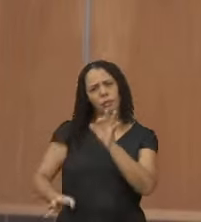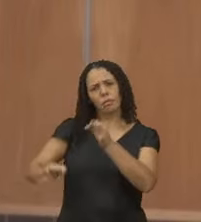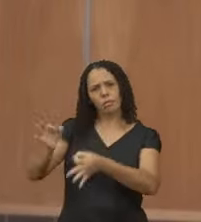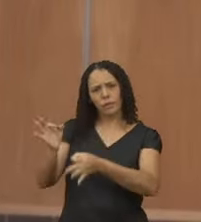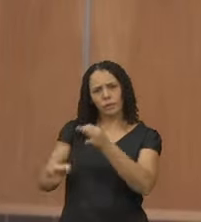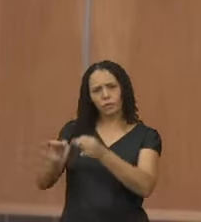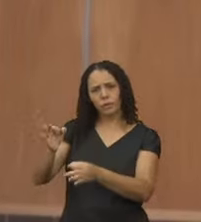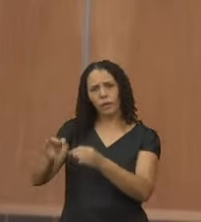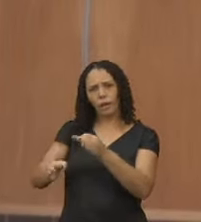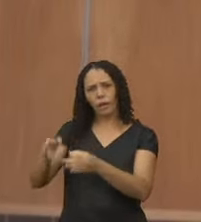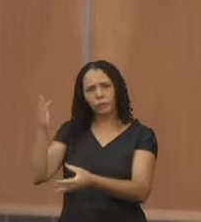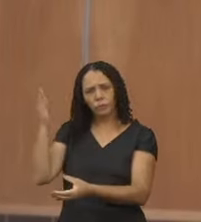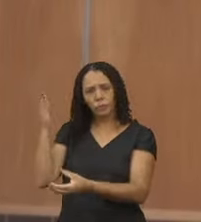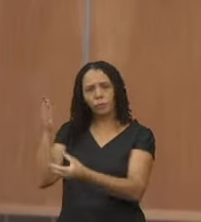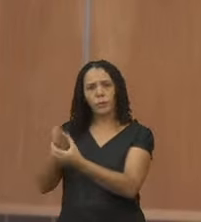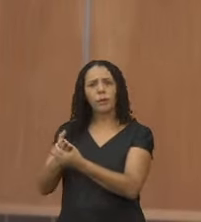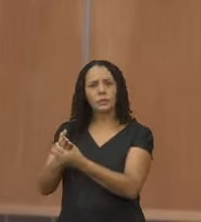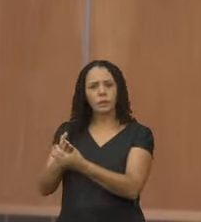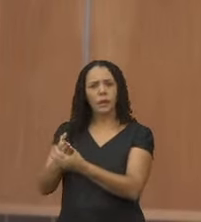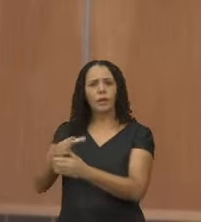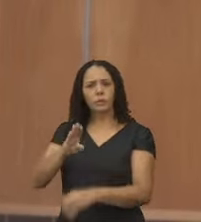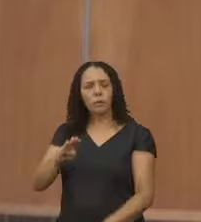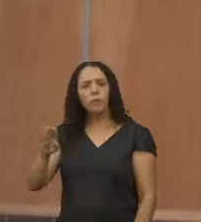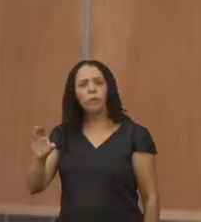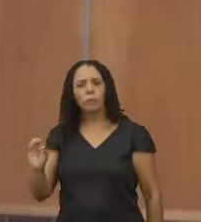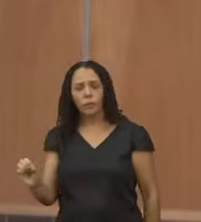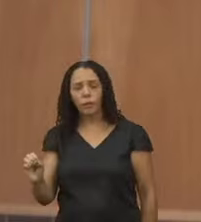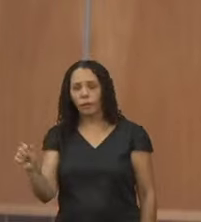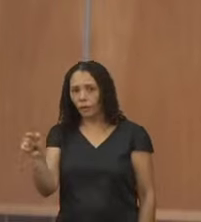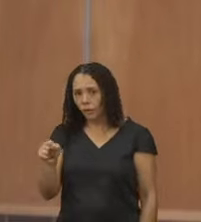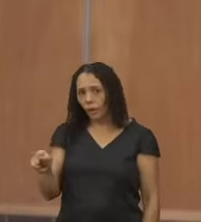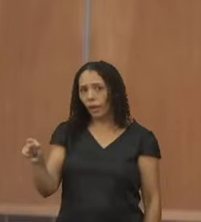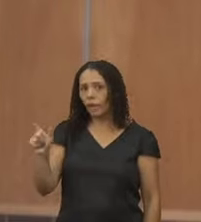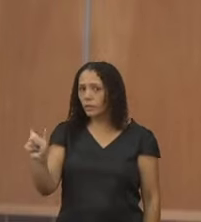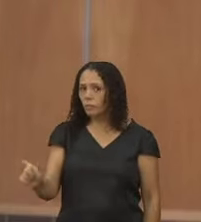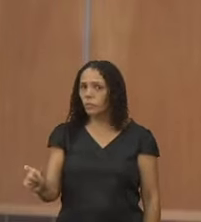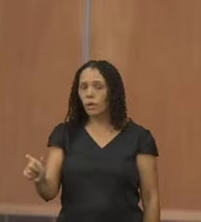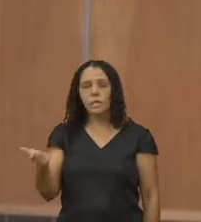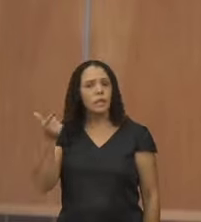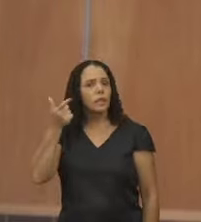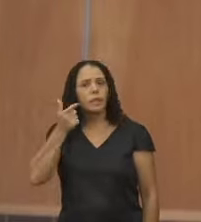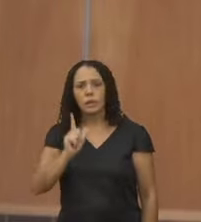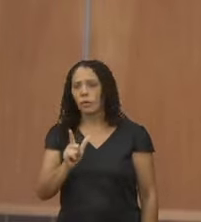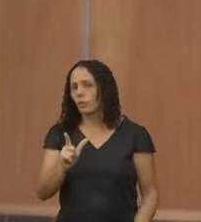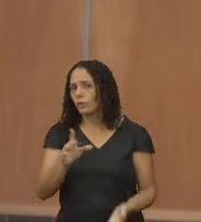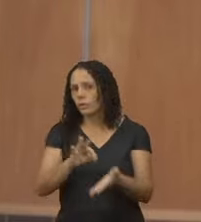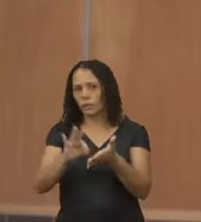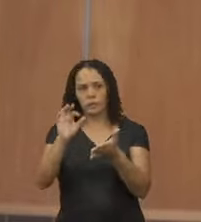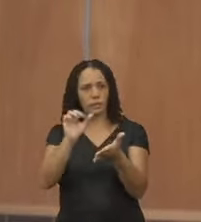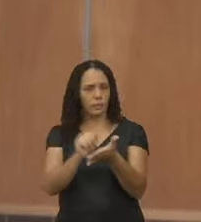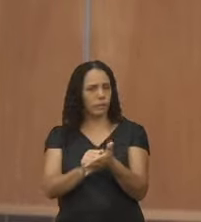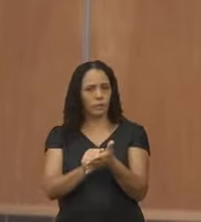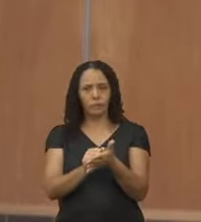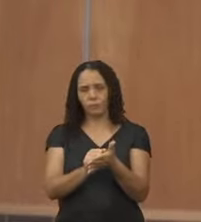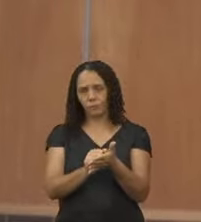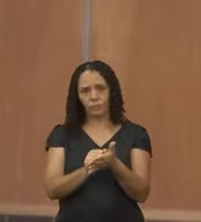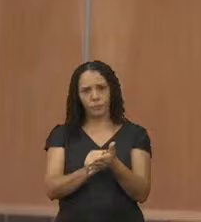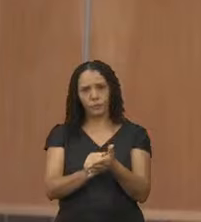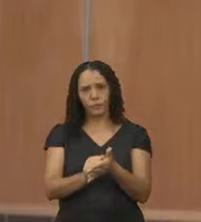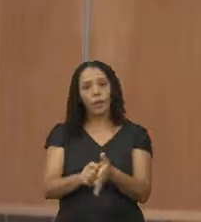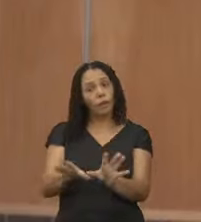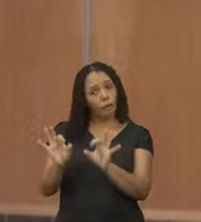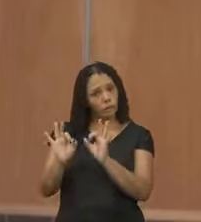vezes condenado com boletim de ocorrência, essas pessoas não vão conseguir fazer o cadastro. É nada mais do que